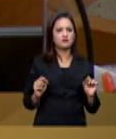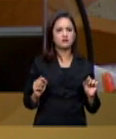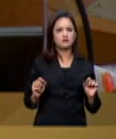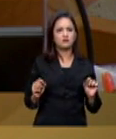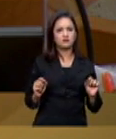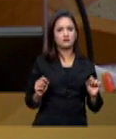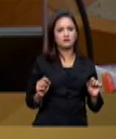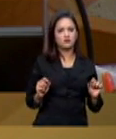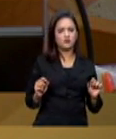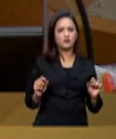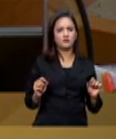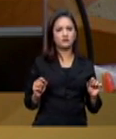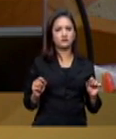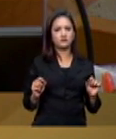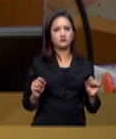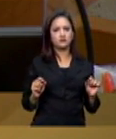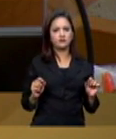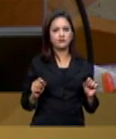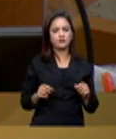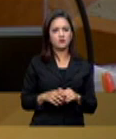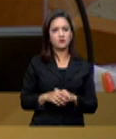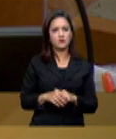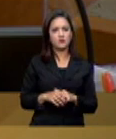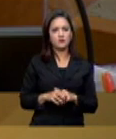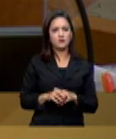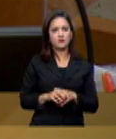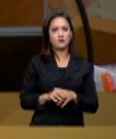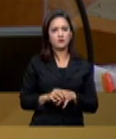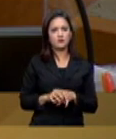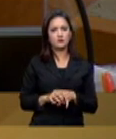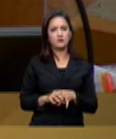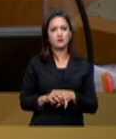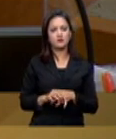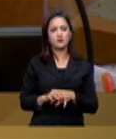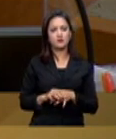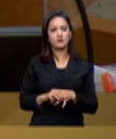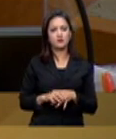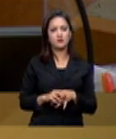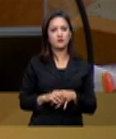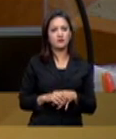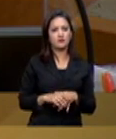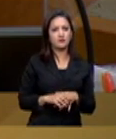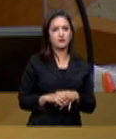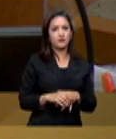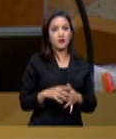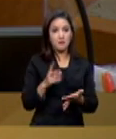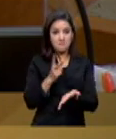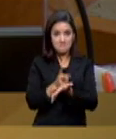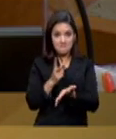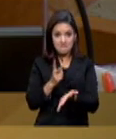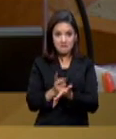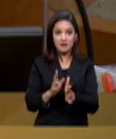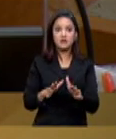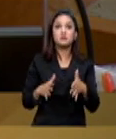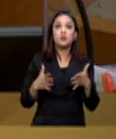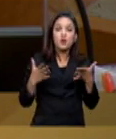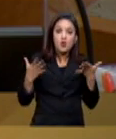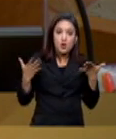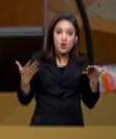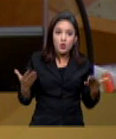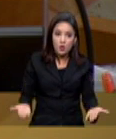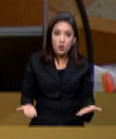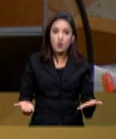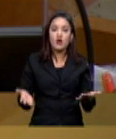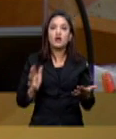violações nessa seara, até mesmo quando se faz a reserva de jurisdição, os episódios